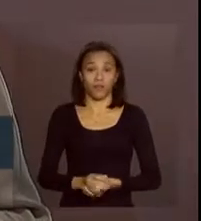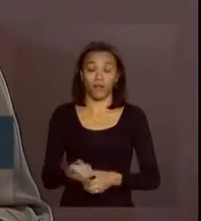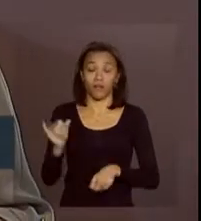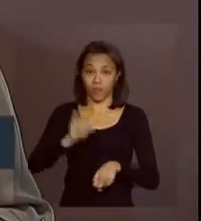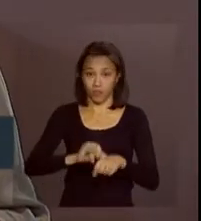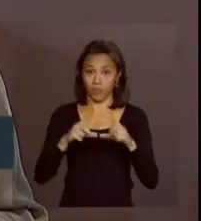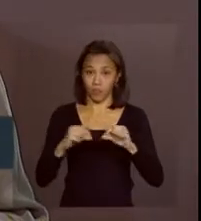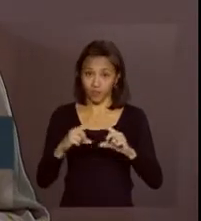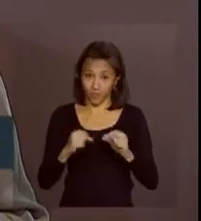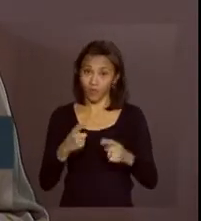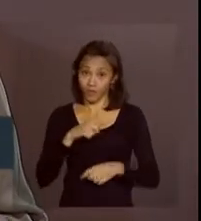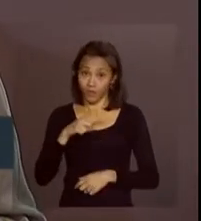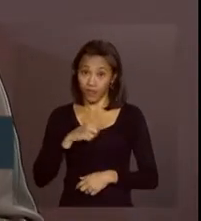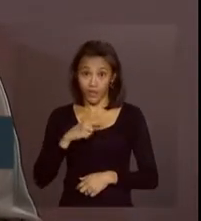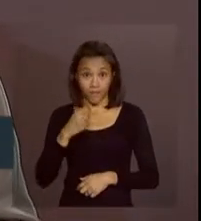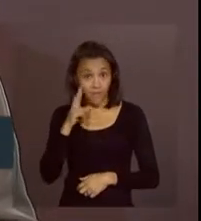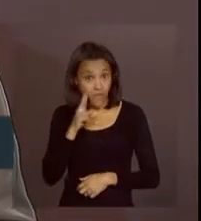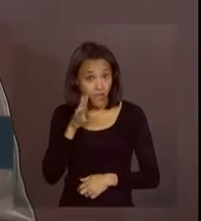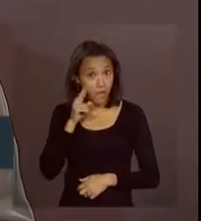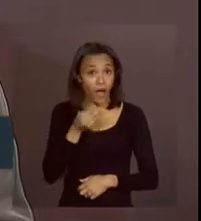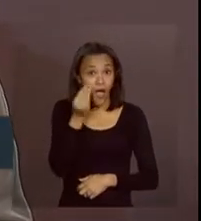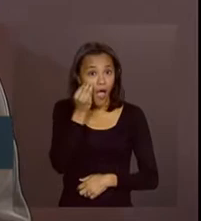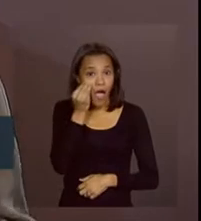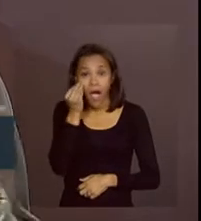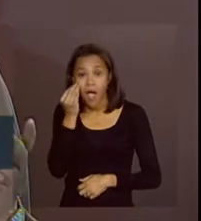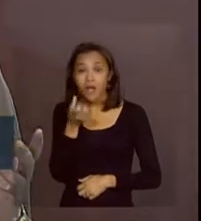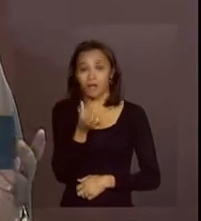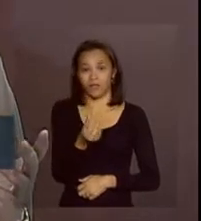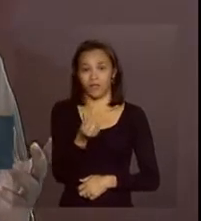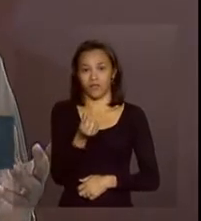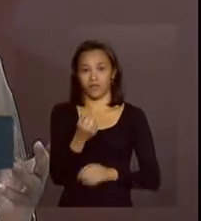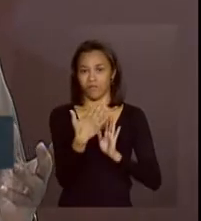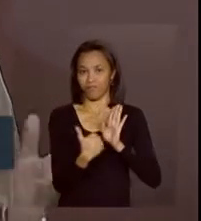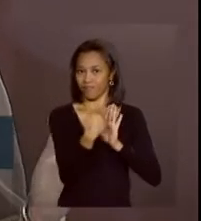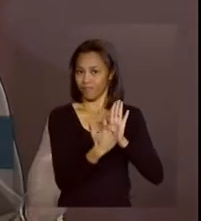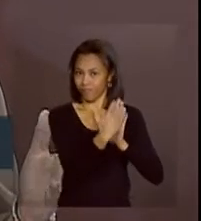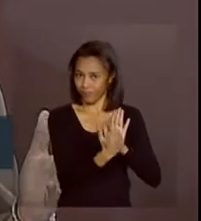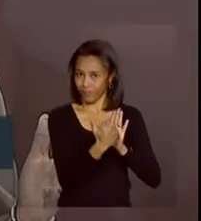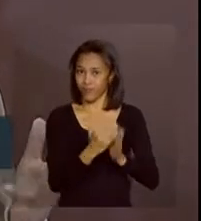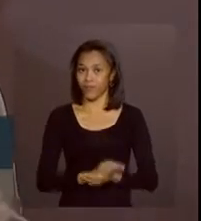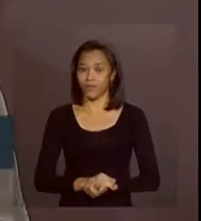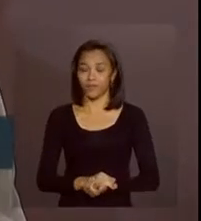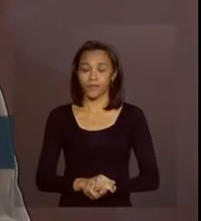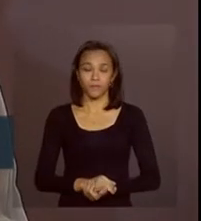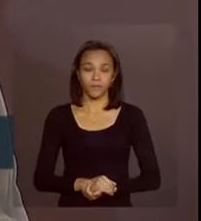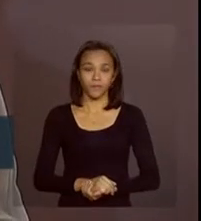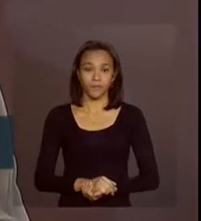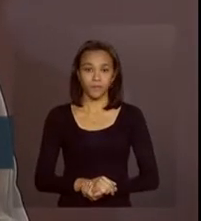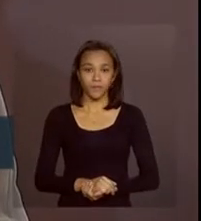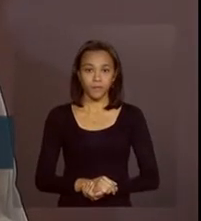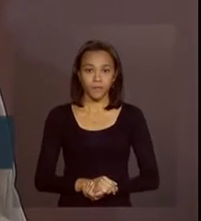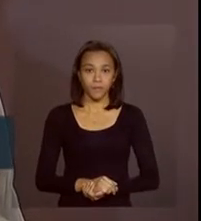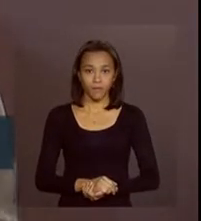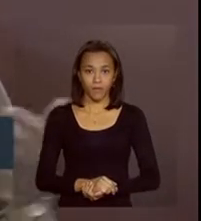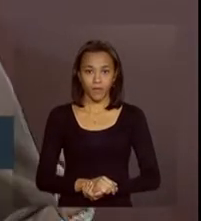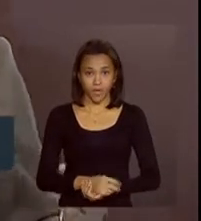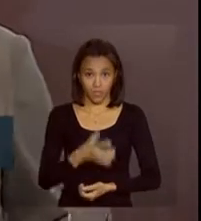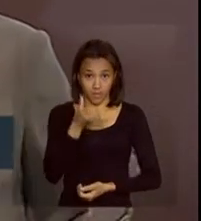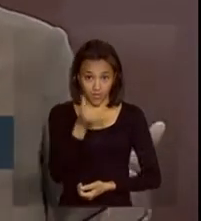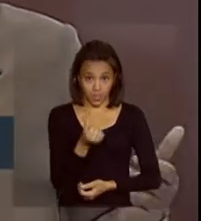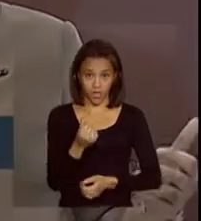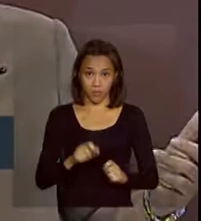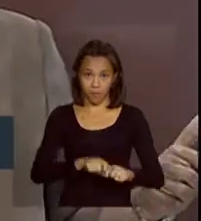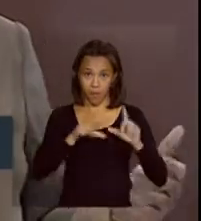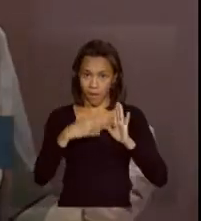a essa 6 horas e ela ela vem de uma trajetória de